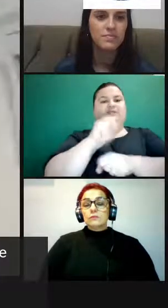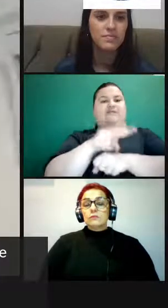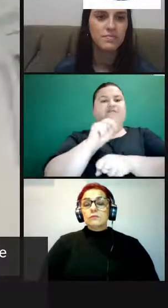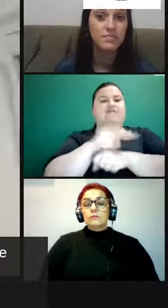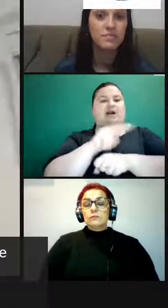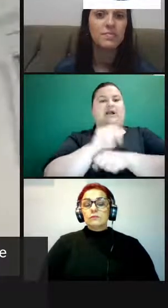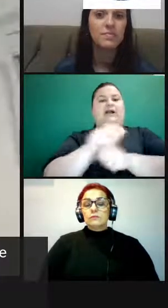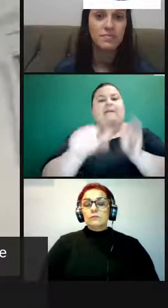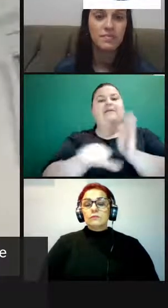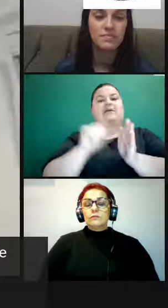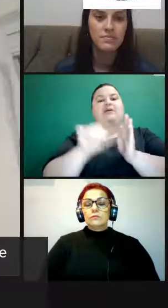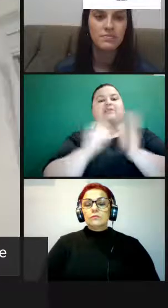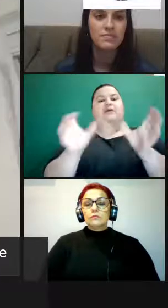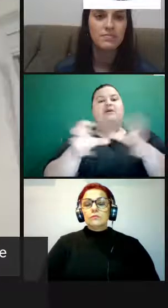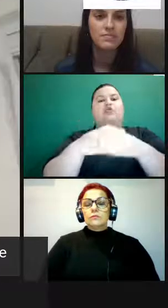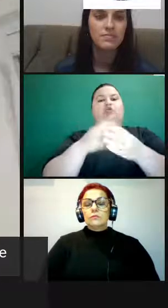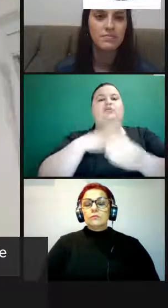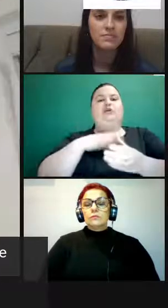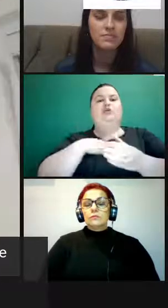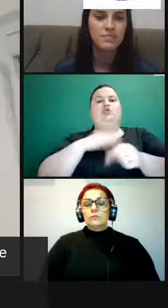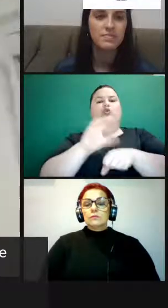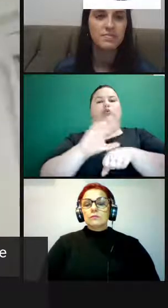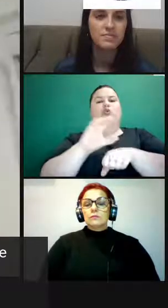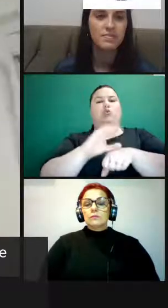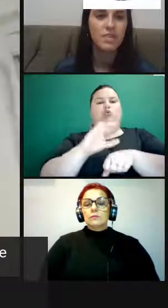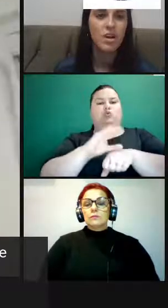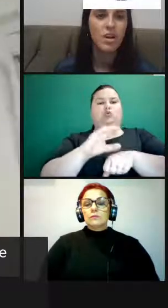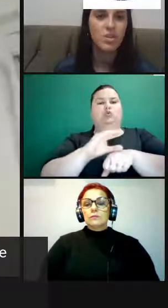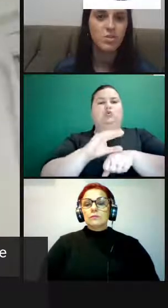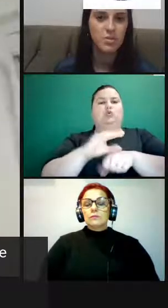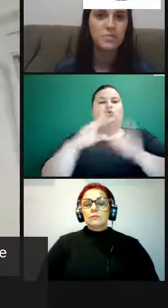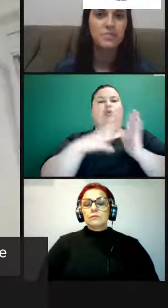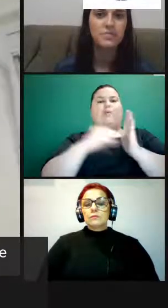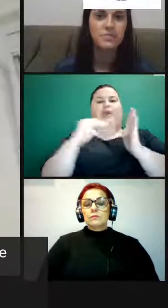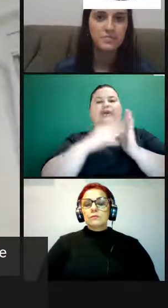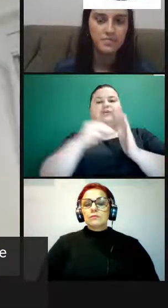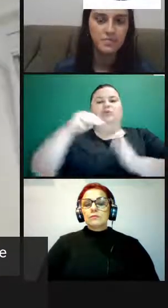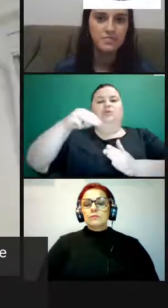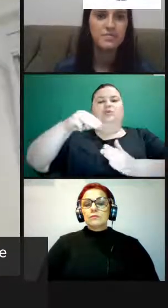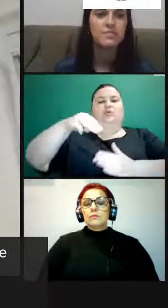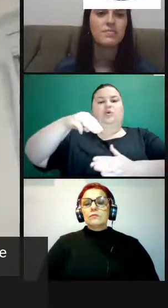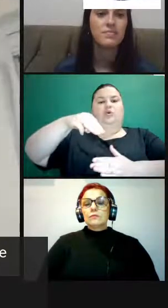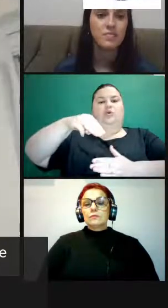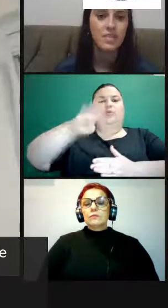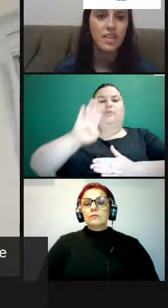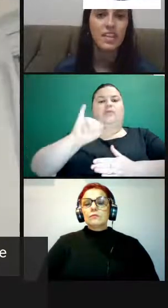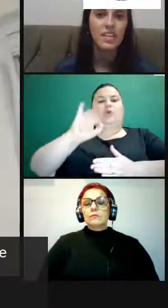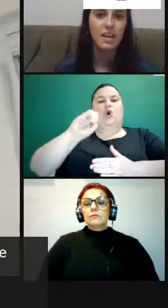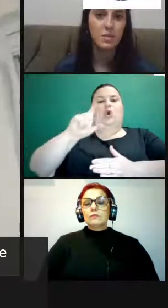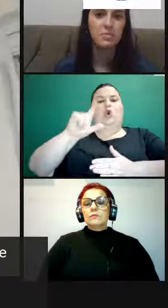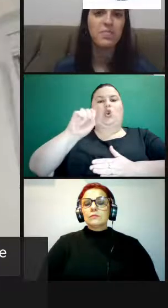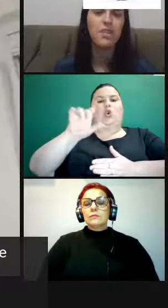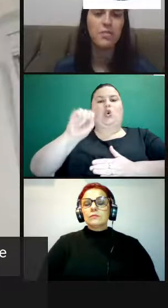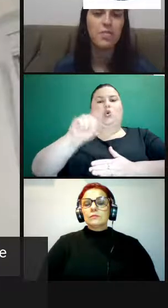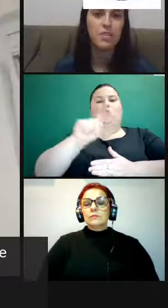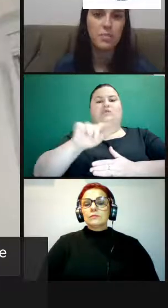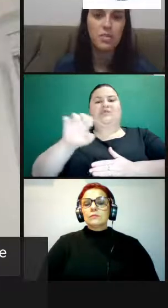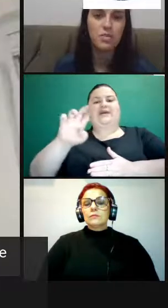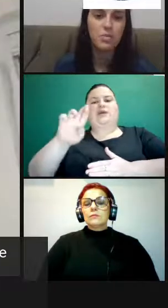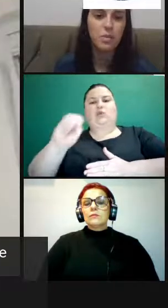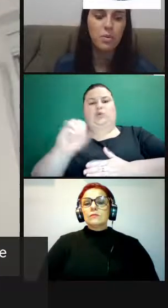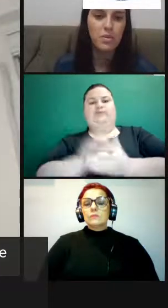primeira turma do meu curso tem um método biólogos é tão Se alguém quiser participar vai ser bem Nossa que legal